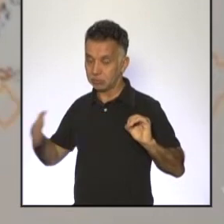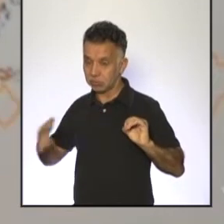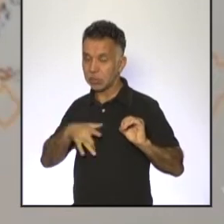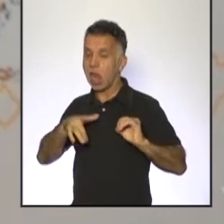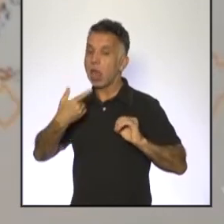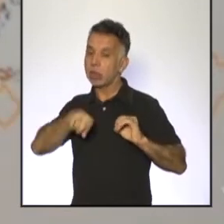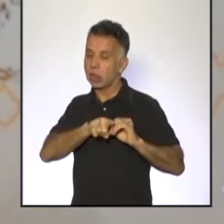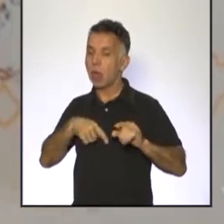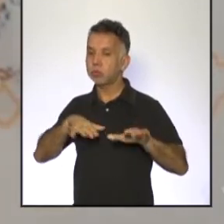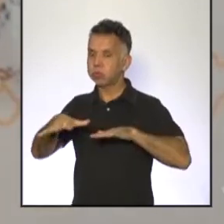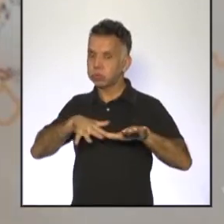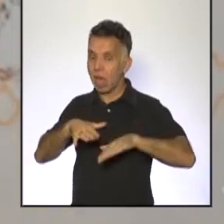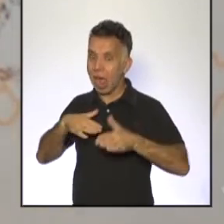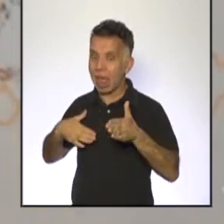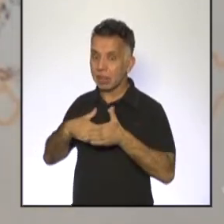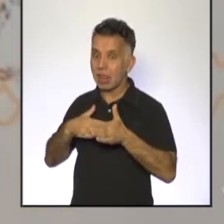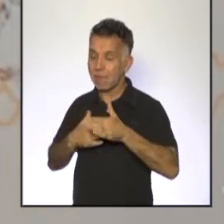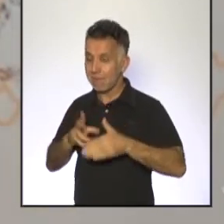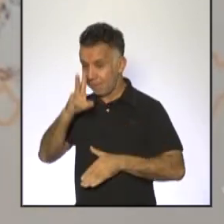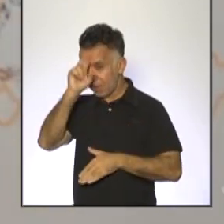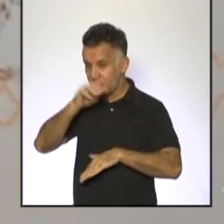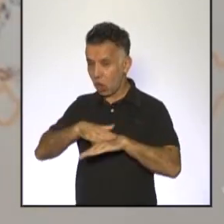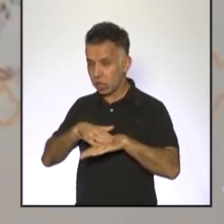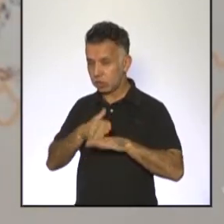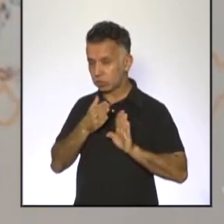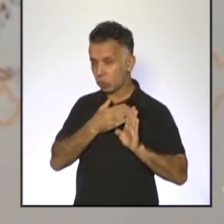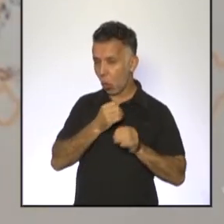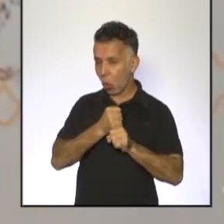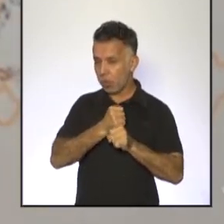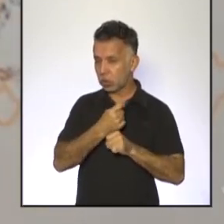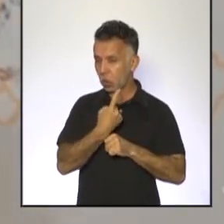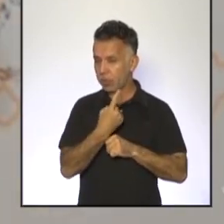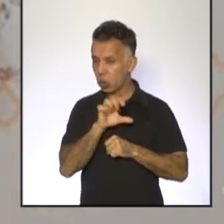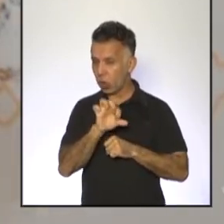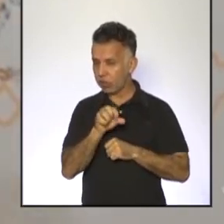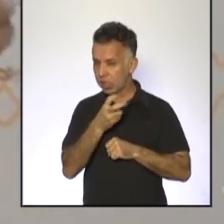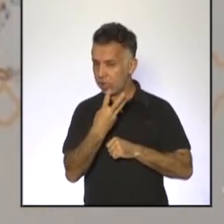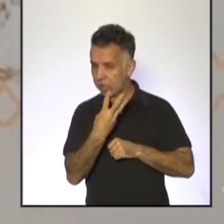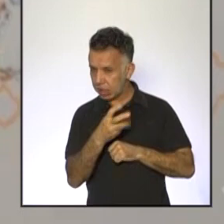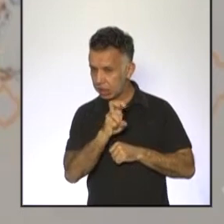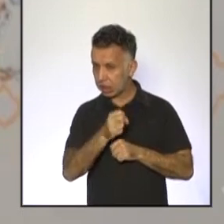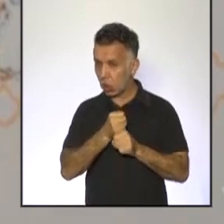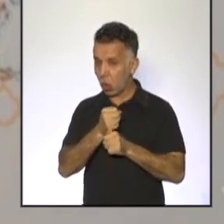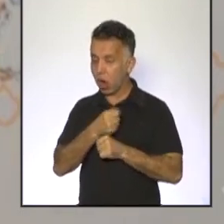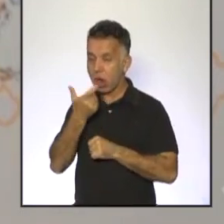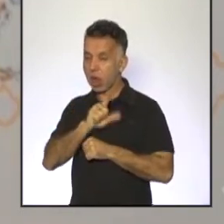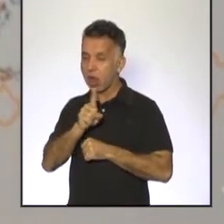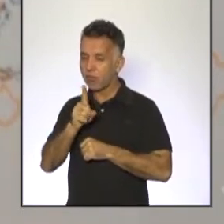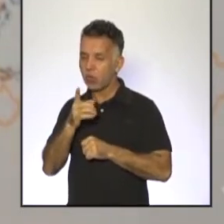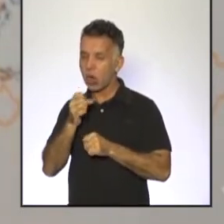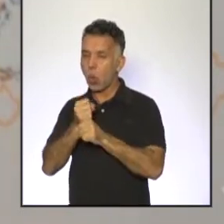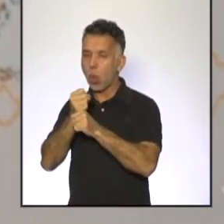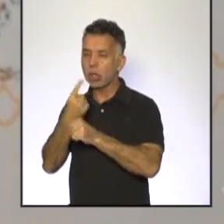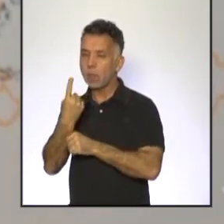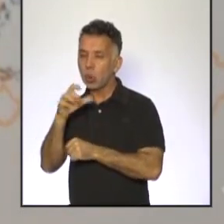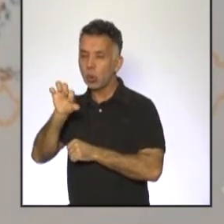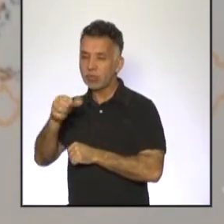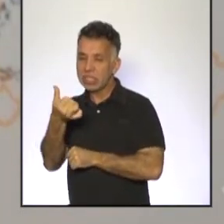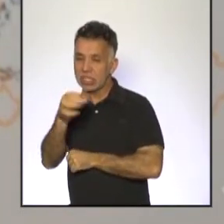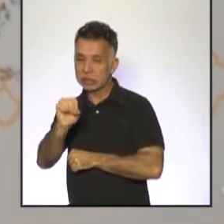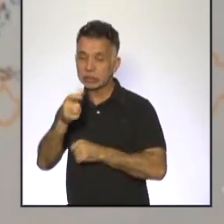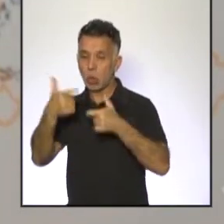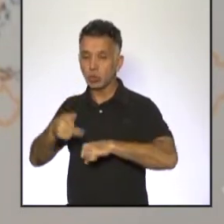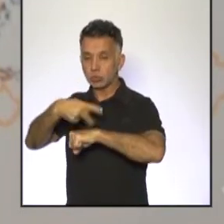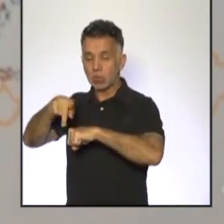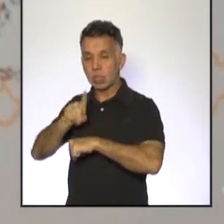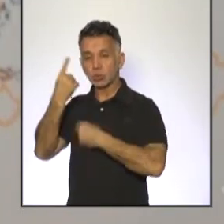mais forte já registrado a partir de 1935, quando a escala passou a existir, foi um terremoto em 1960 no Chile,